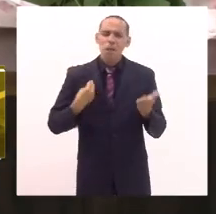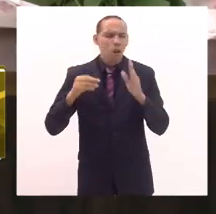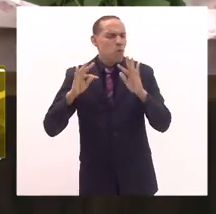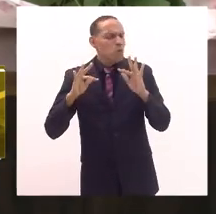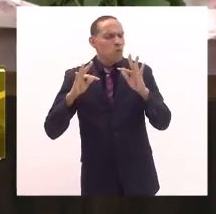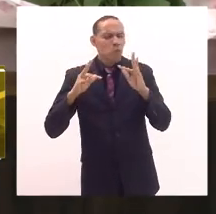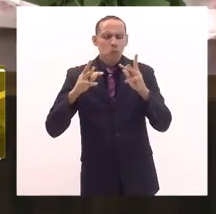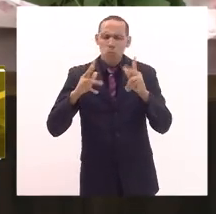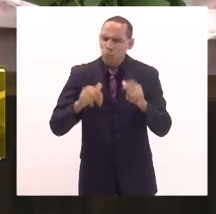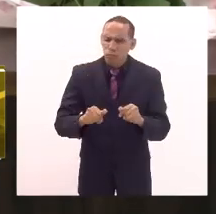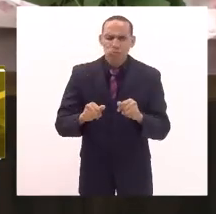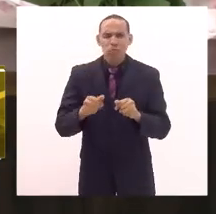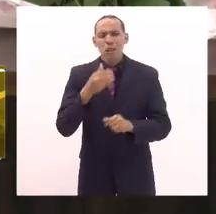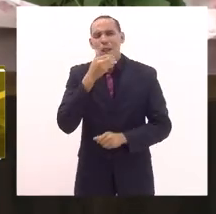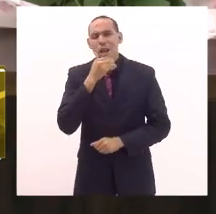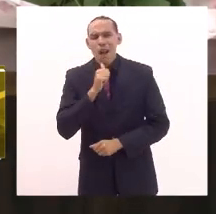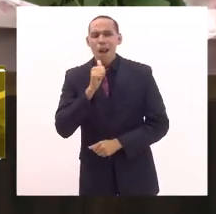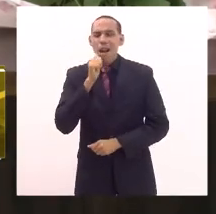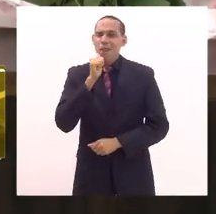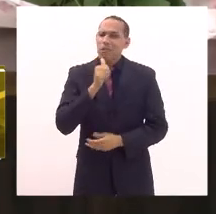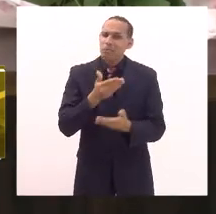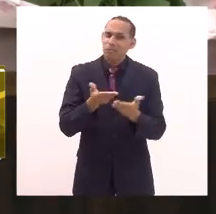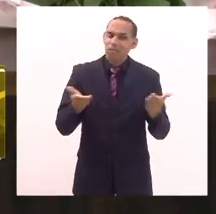todos os senhores, todas as senhoras.